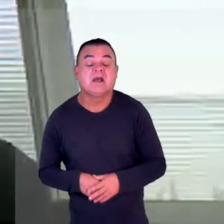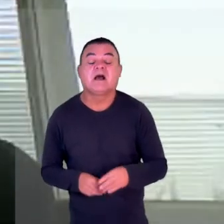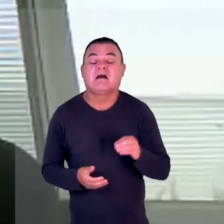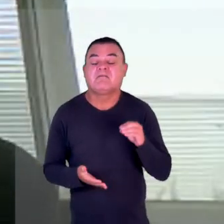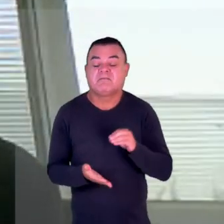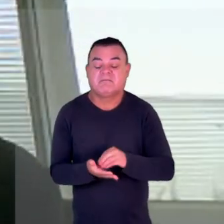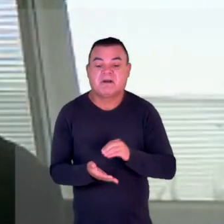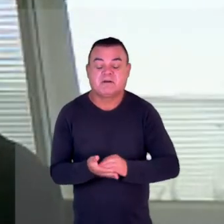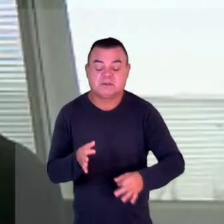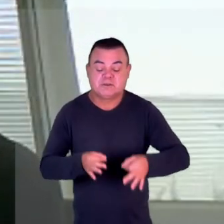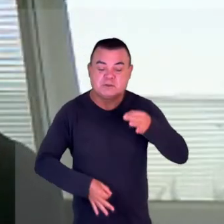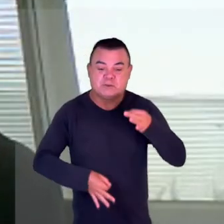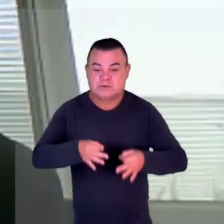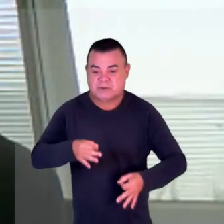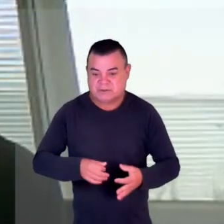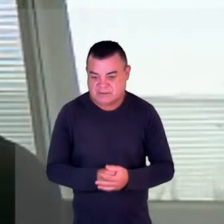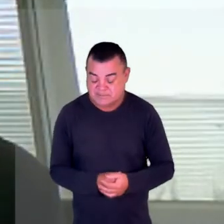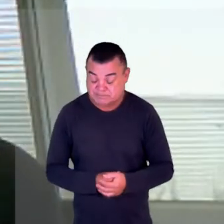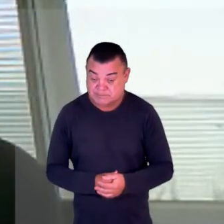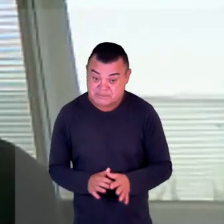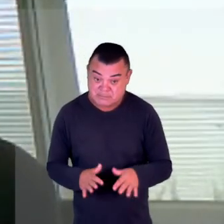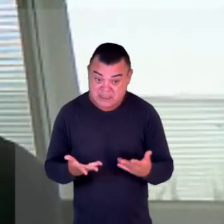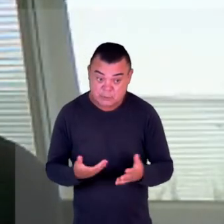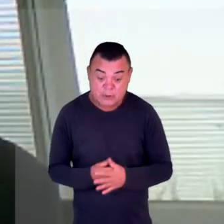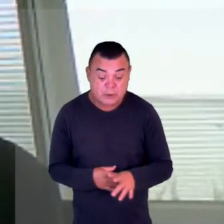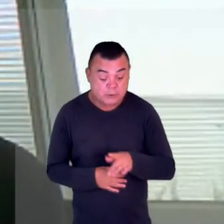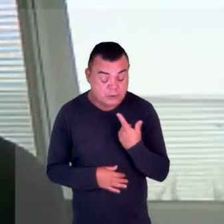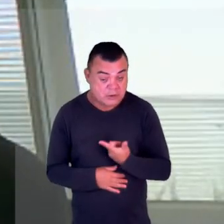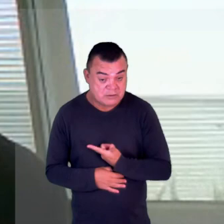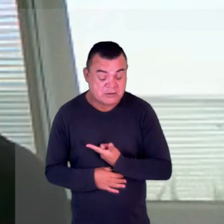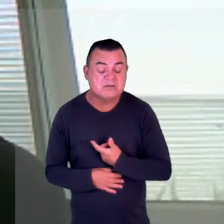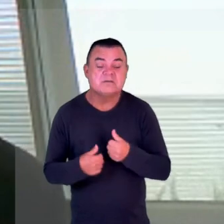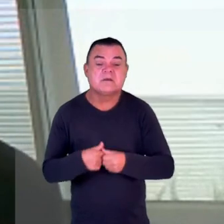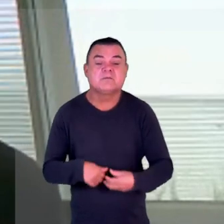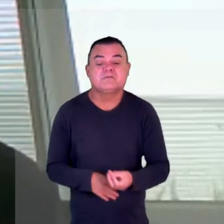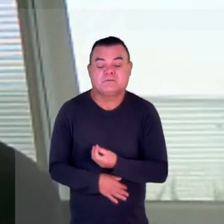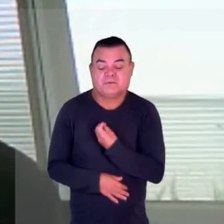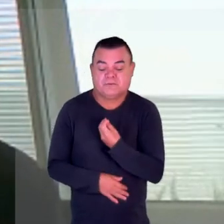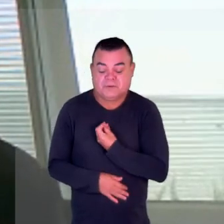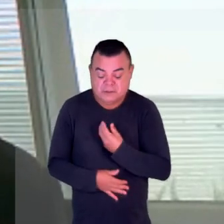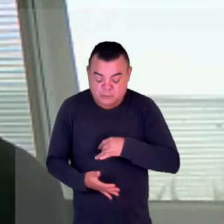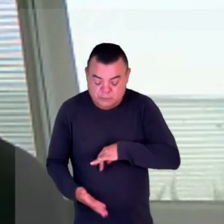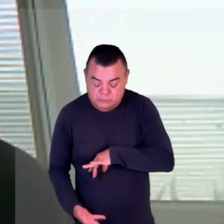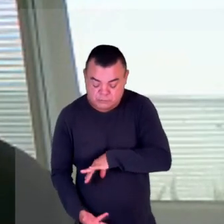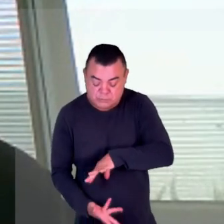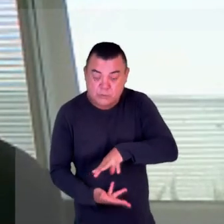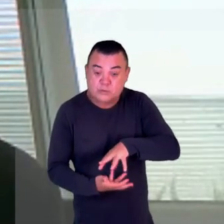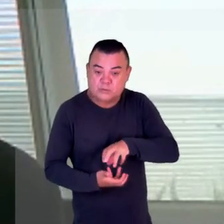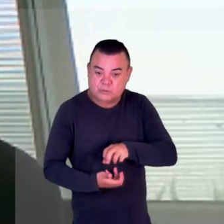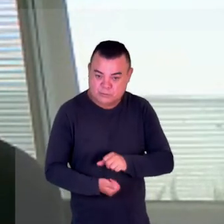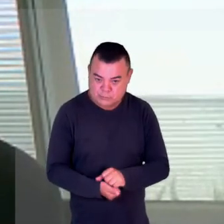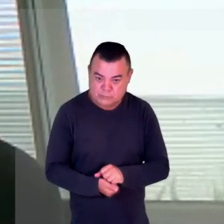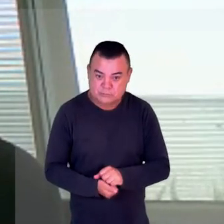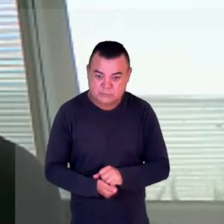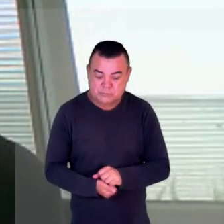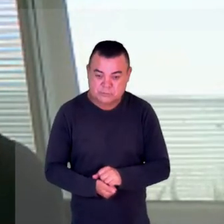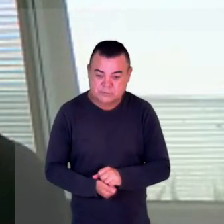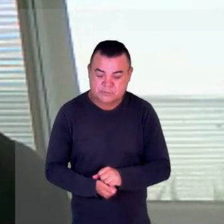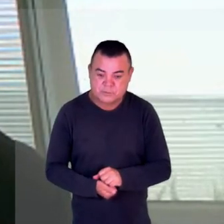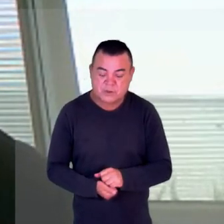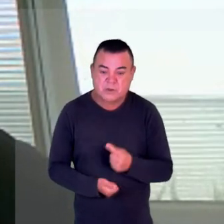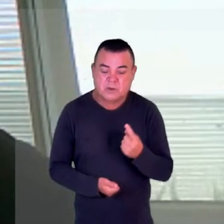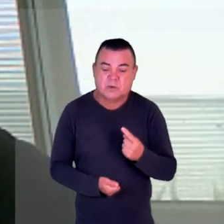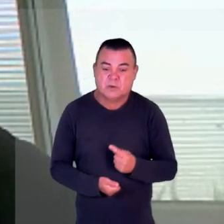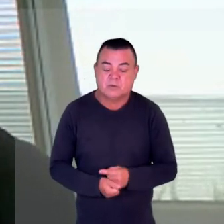vulneráveis né e e nós estamos vivendo no mundo né Eh eh um momento